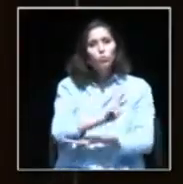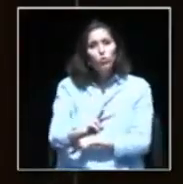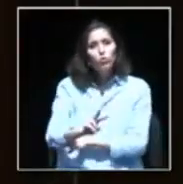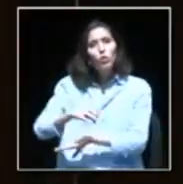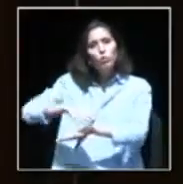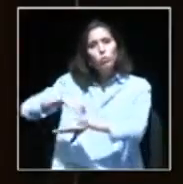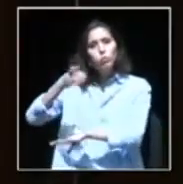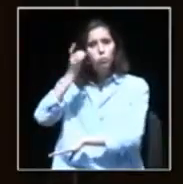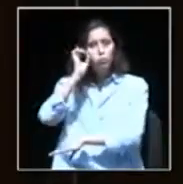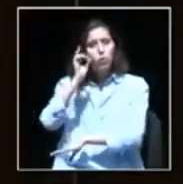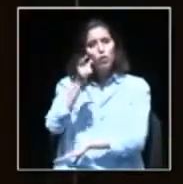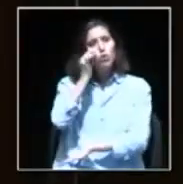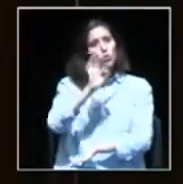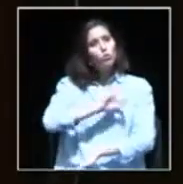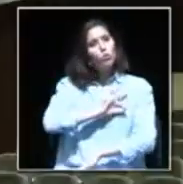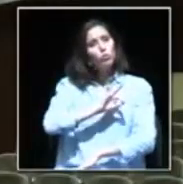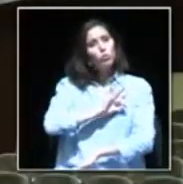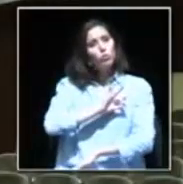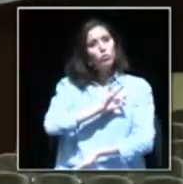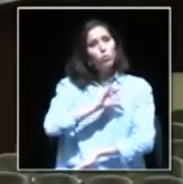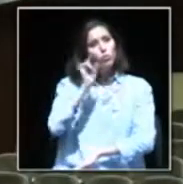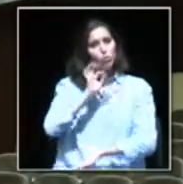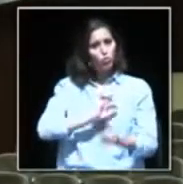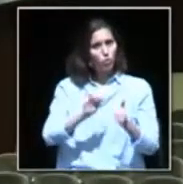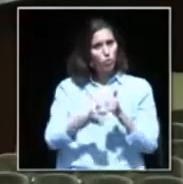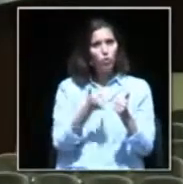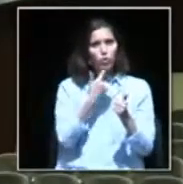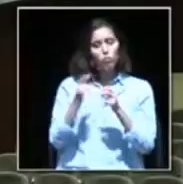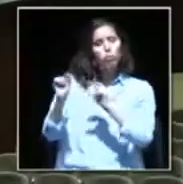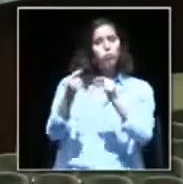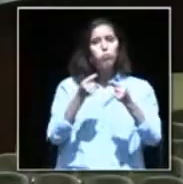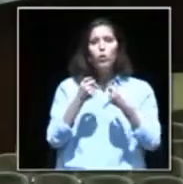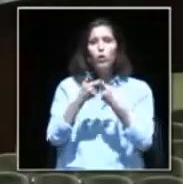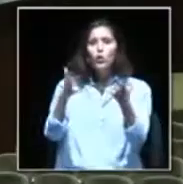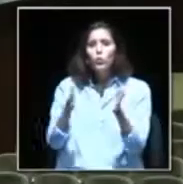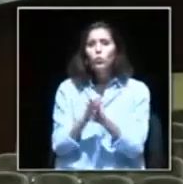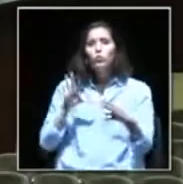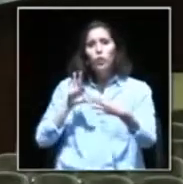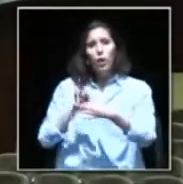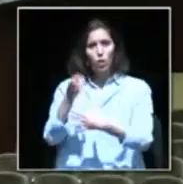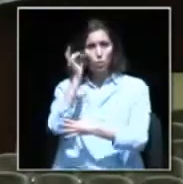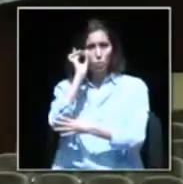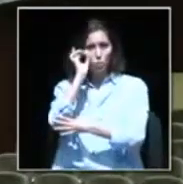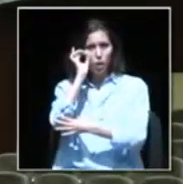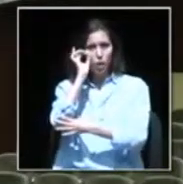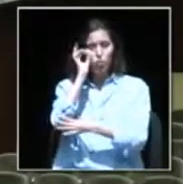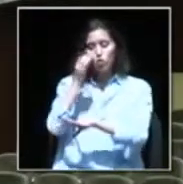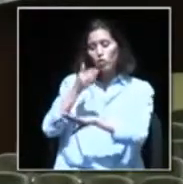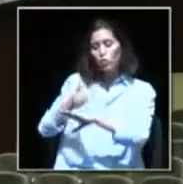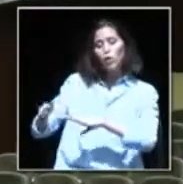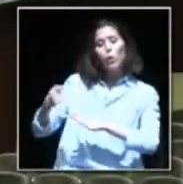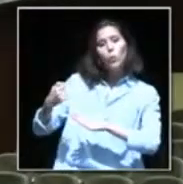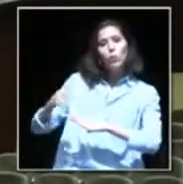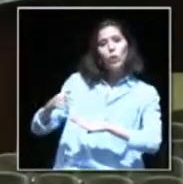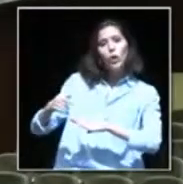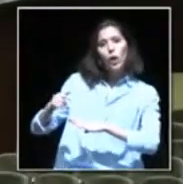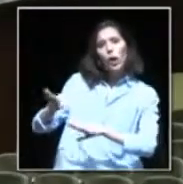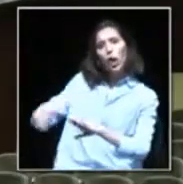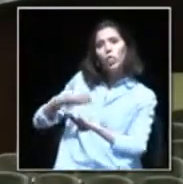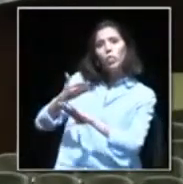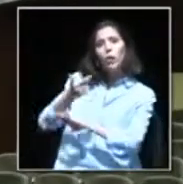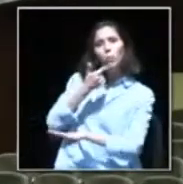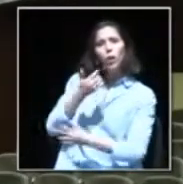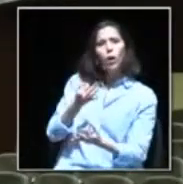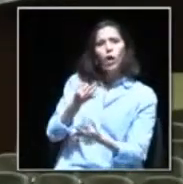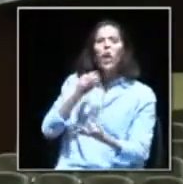Bombeiros, o Sr. Vereador quis discutir tudo sobre, relacionado com bombeiros, menos a questão que estava em cima da mesa a ser discutida. Portanto, começa